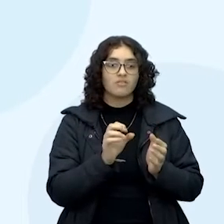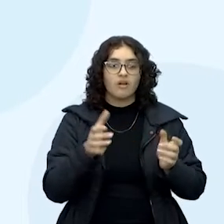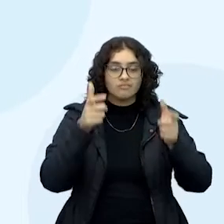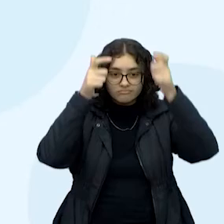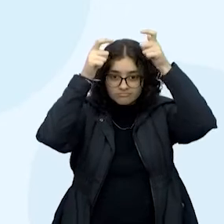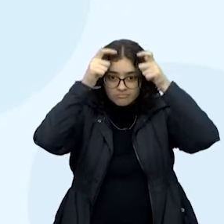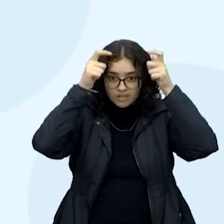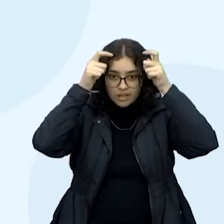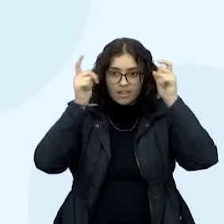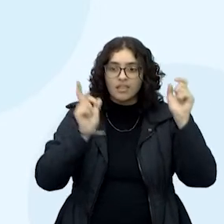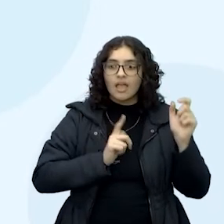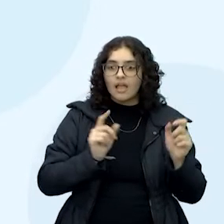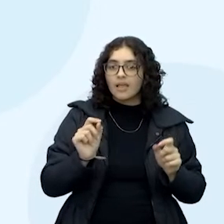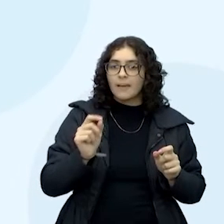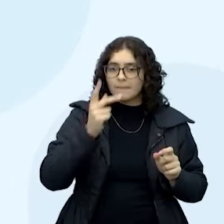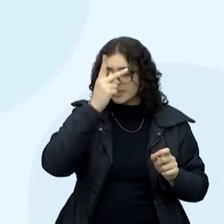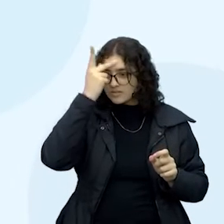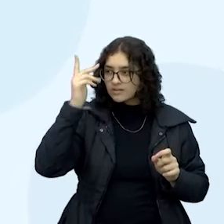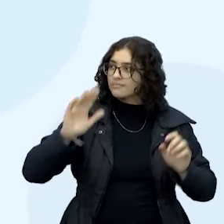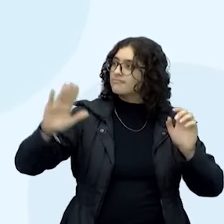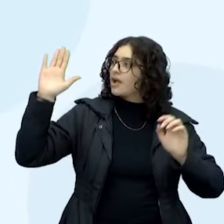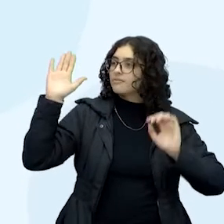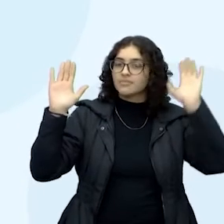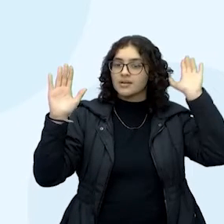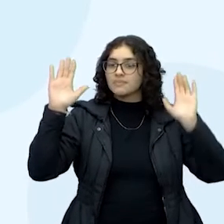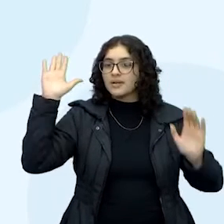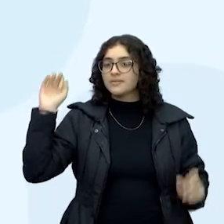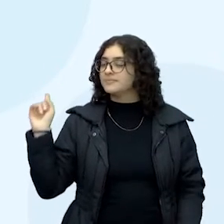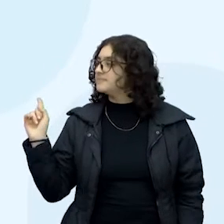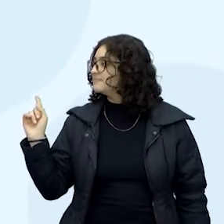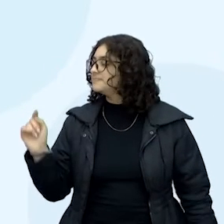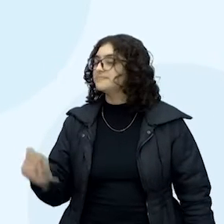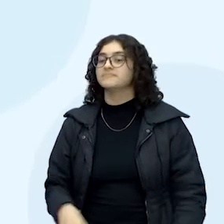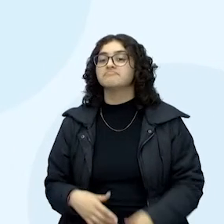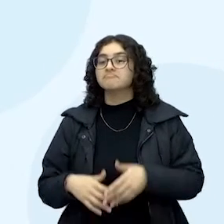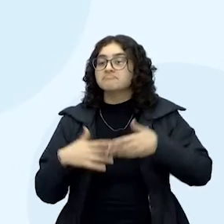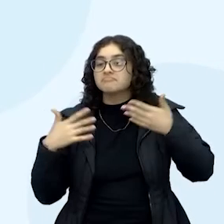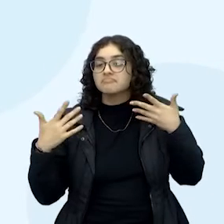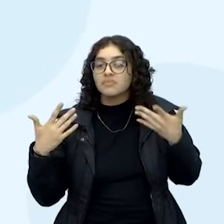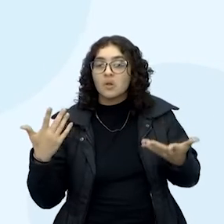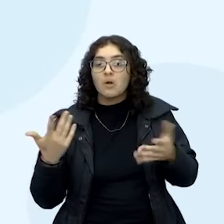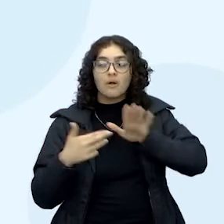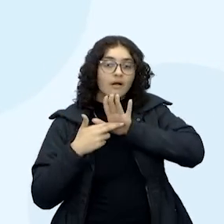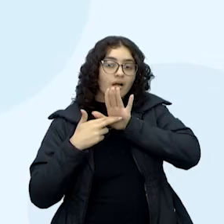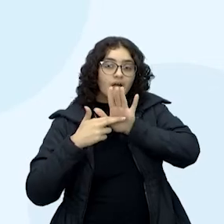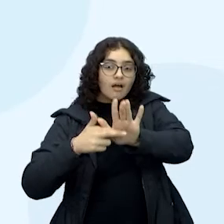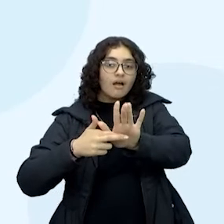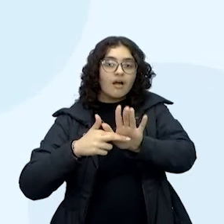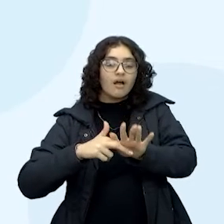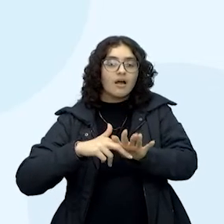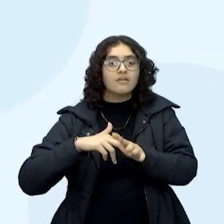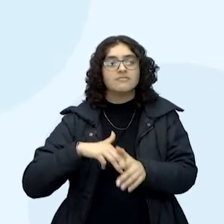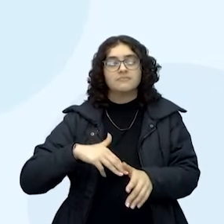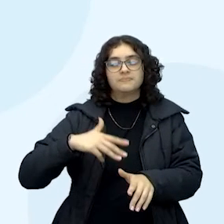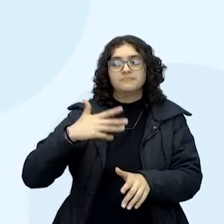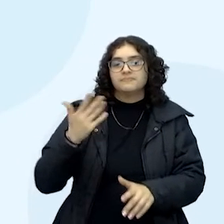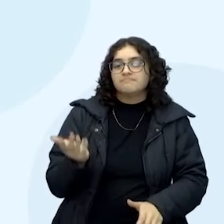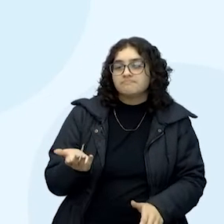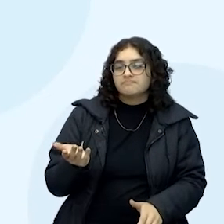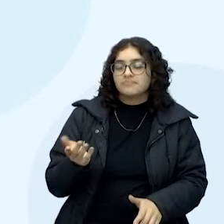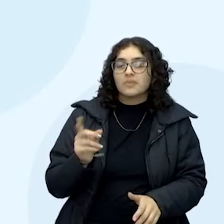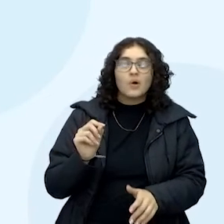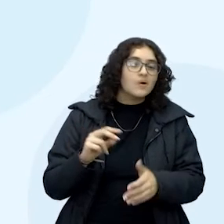nós temos várias mãozinhas ali levantadas. Qual que é a representação, né? Qual